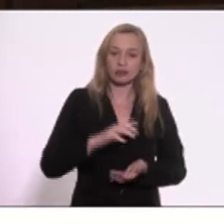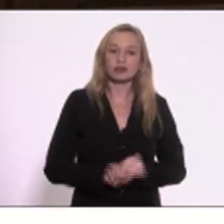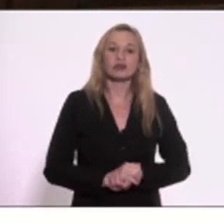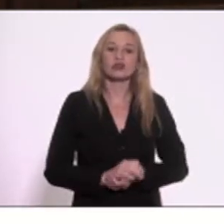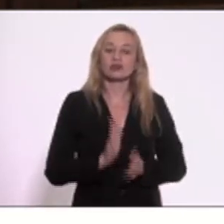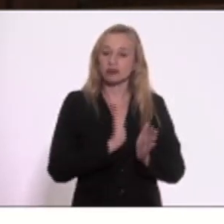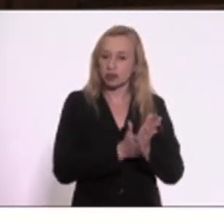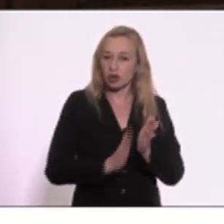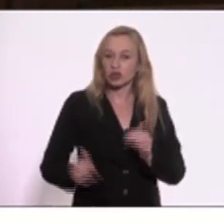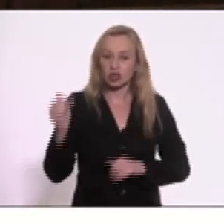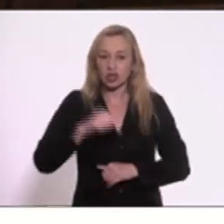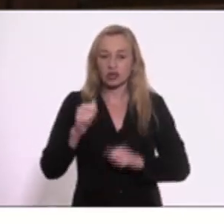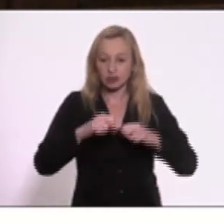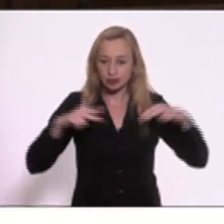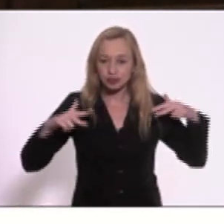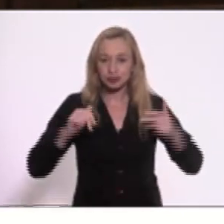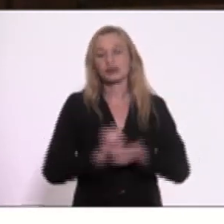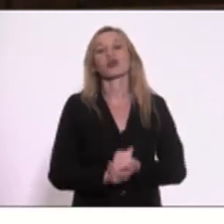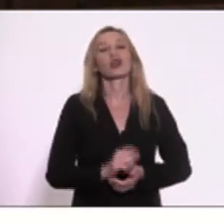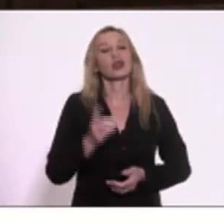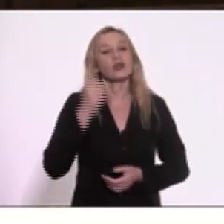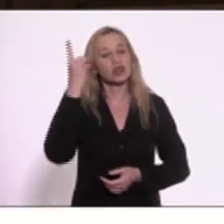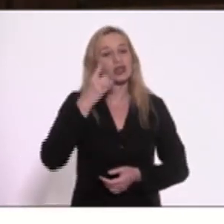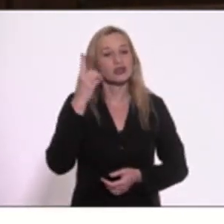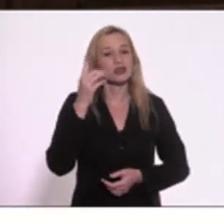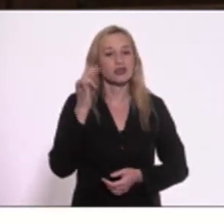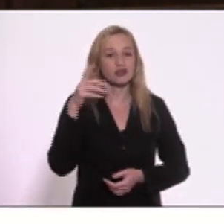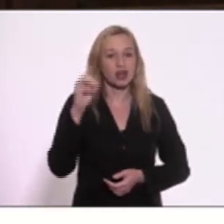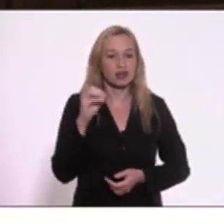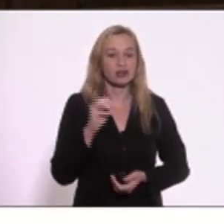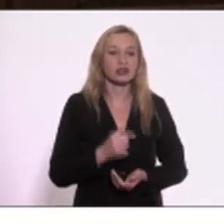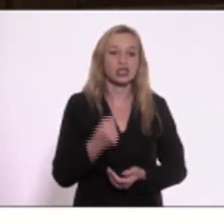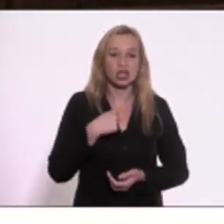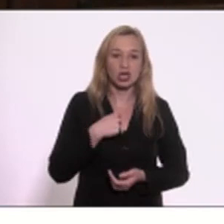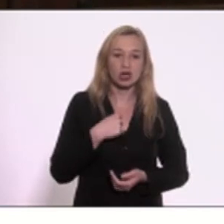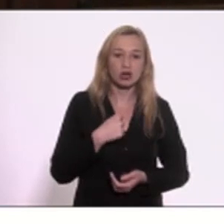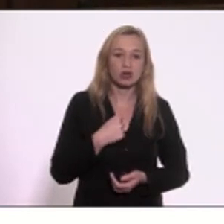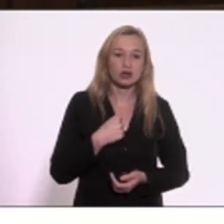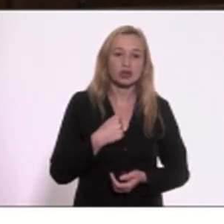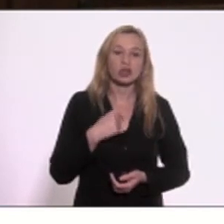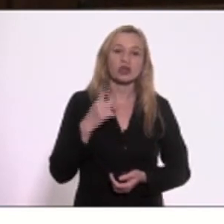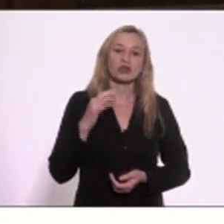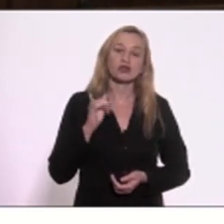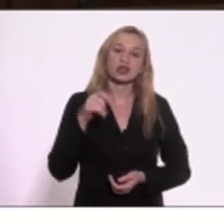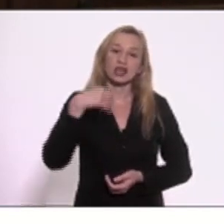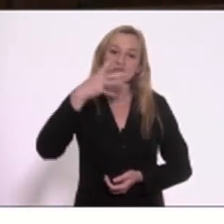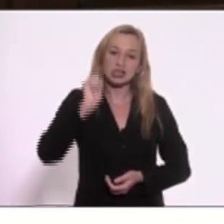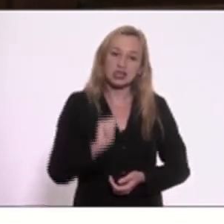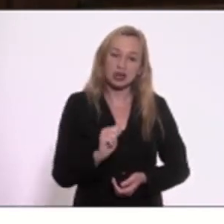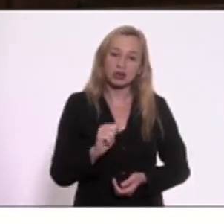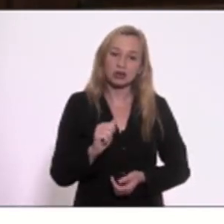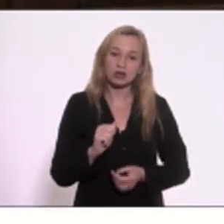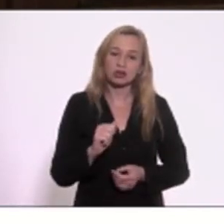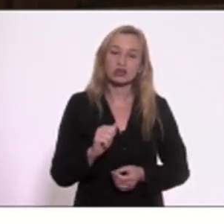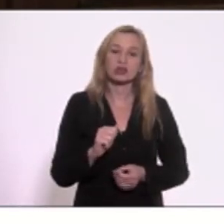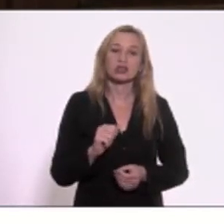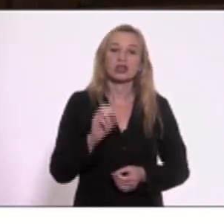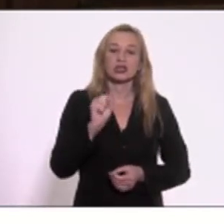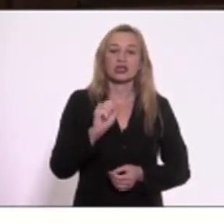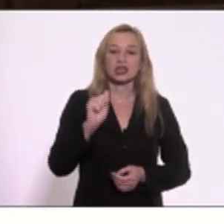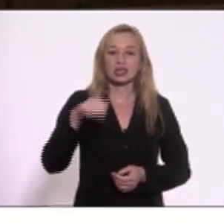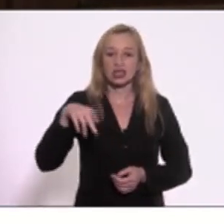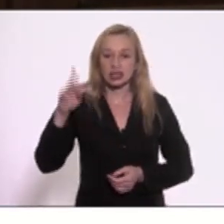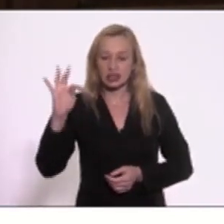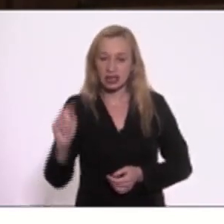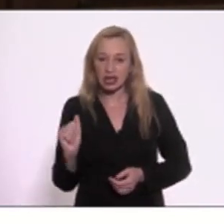questões de ordem aqui em plenário, deputado Flávio Serafini e eu, sobre a questão relacionada à Fundação Santa Cabrini, e hoje há uma reunião